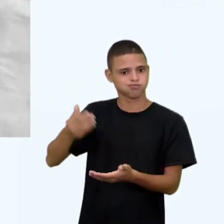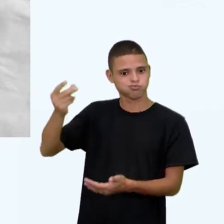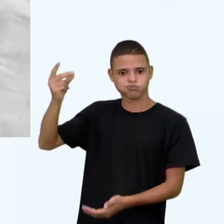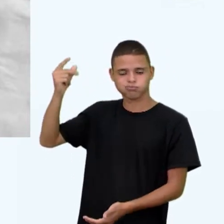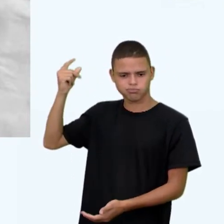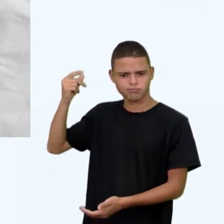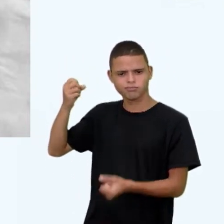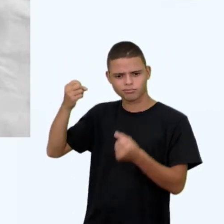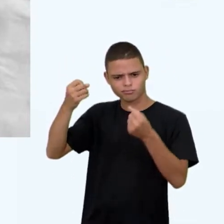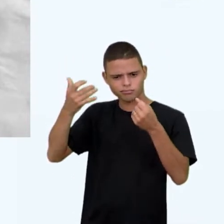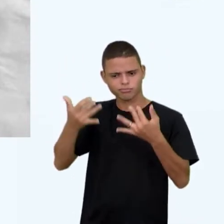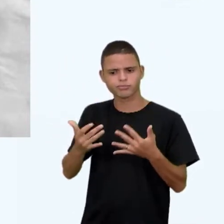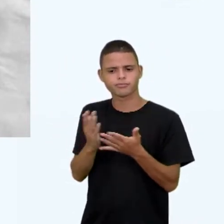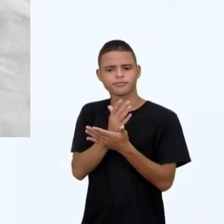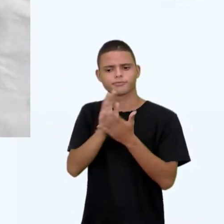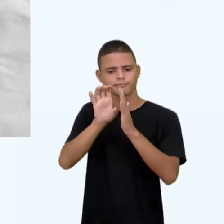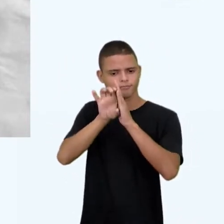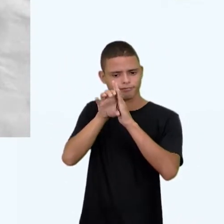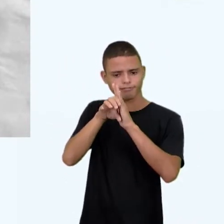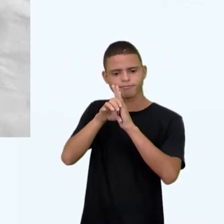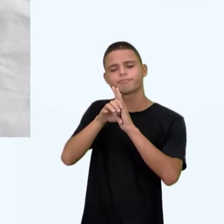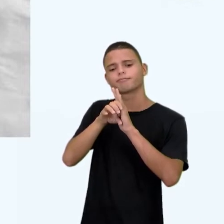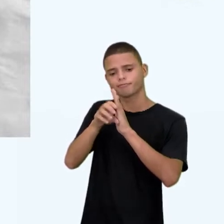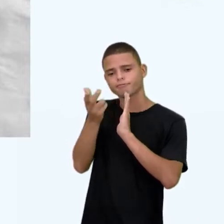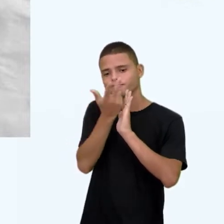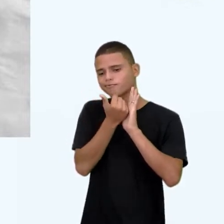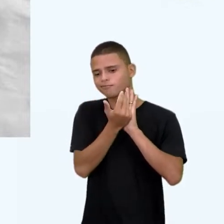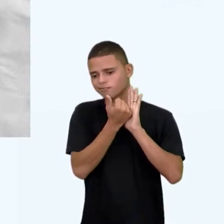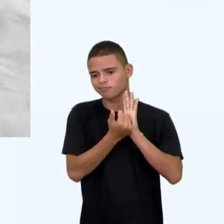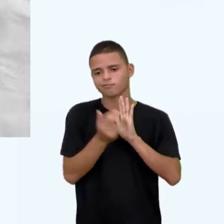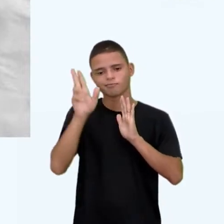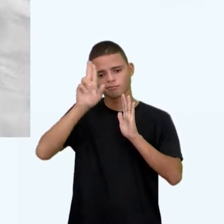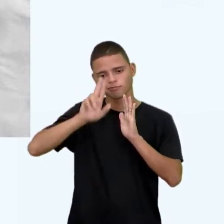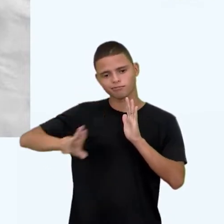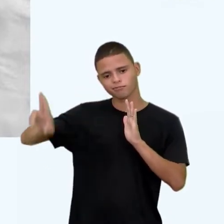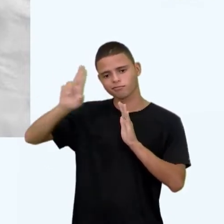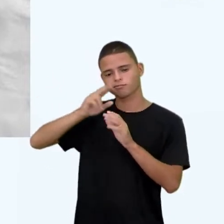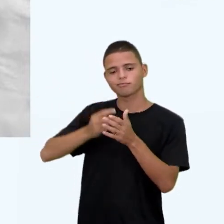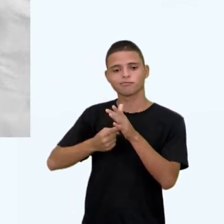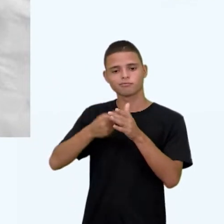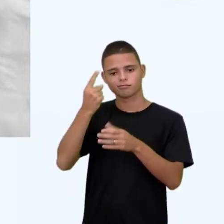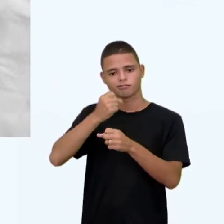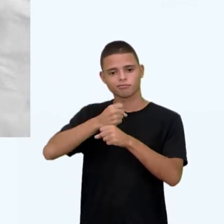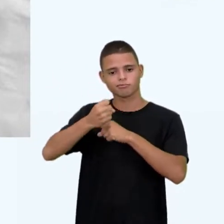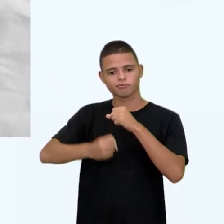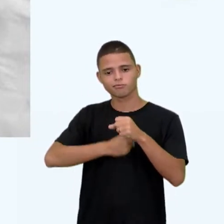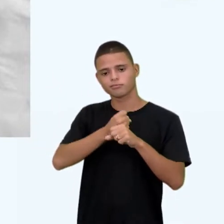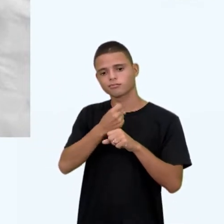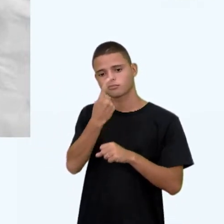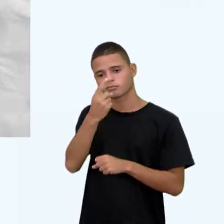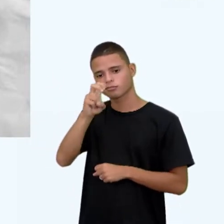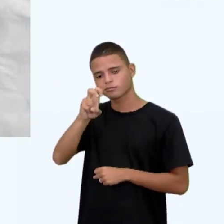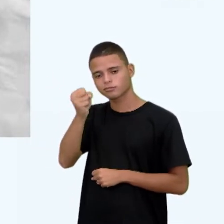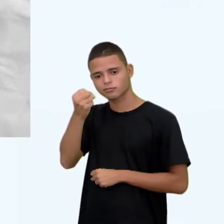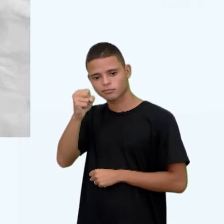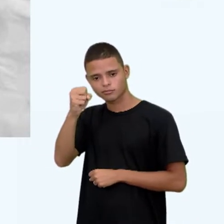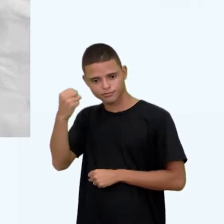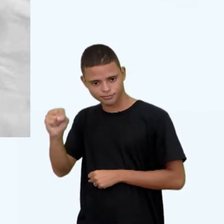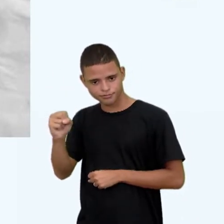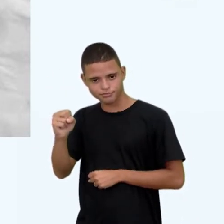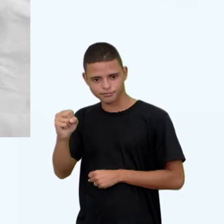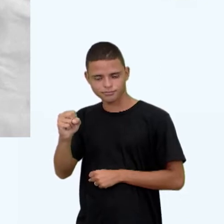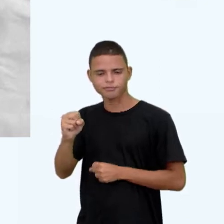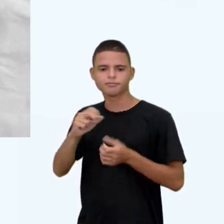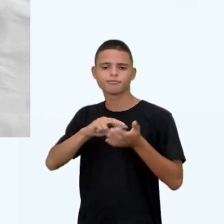gente vai falar sobre um dos conceitos do design. Ele foi usado pela primeira vez no ano de 1588, no Oxford Dictionary, que